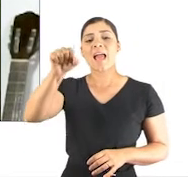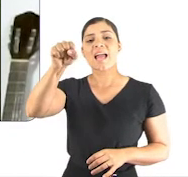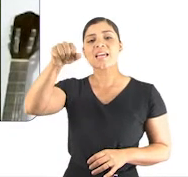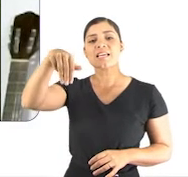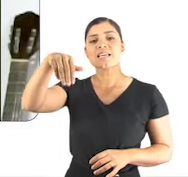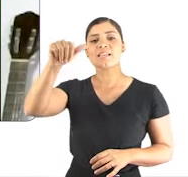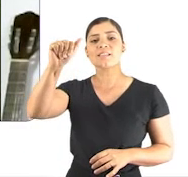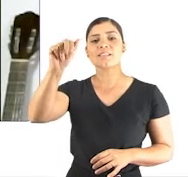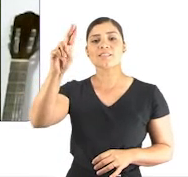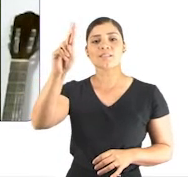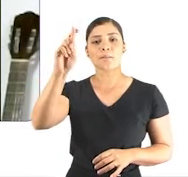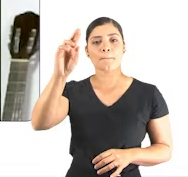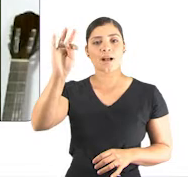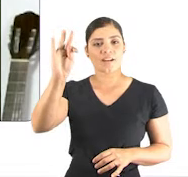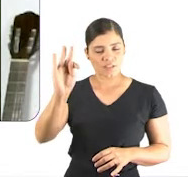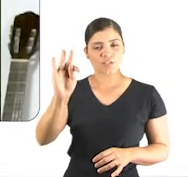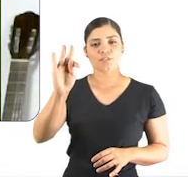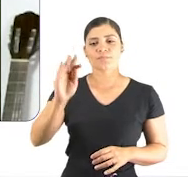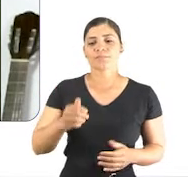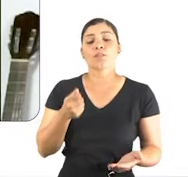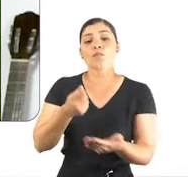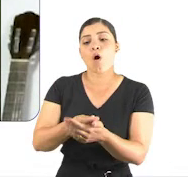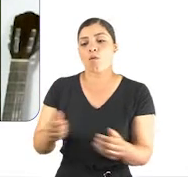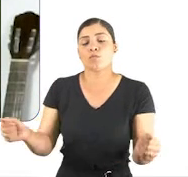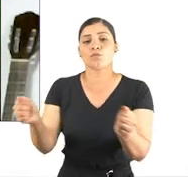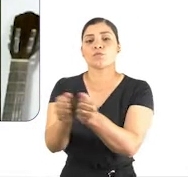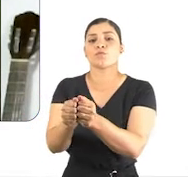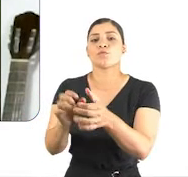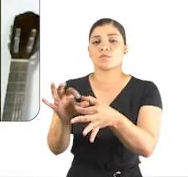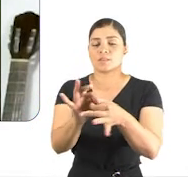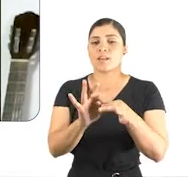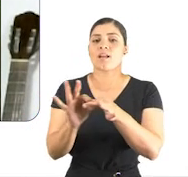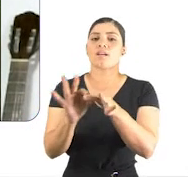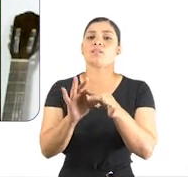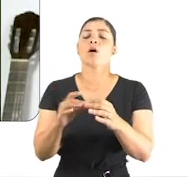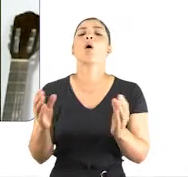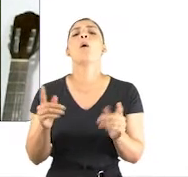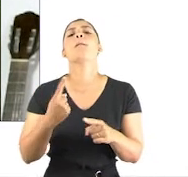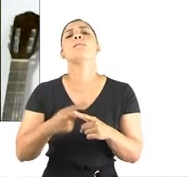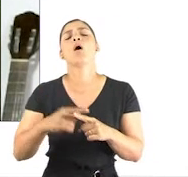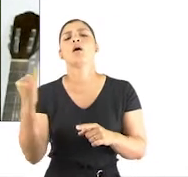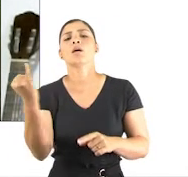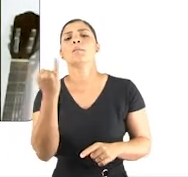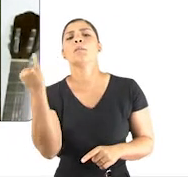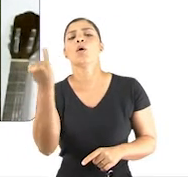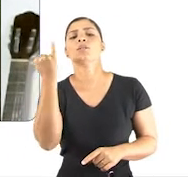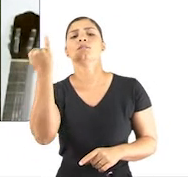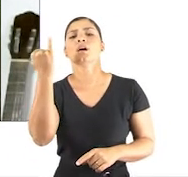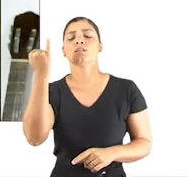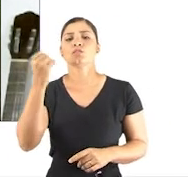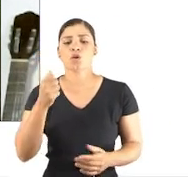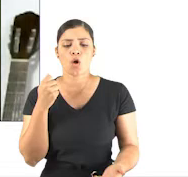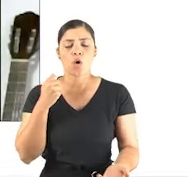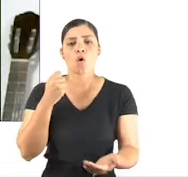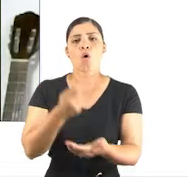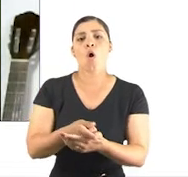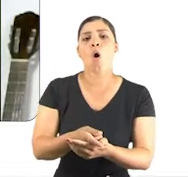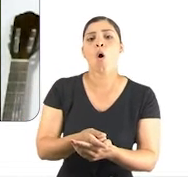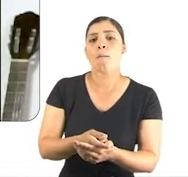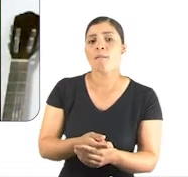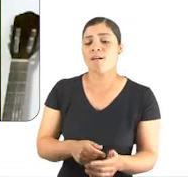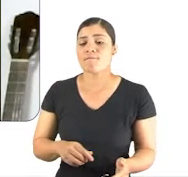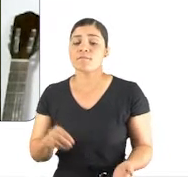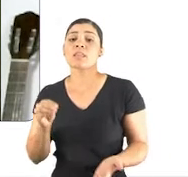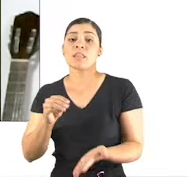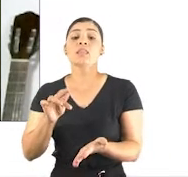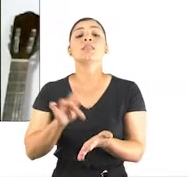de compras corporativas da Klabin. Por que que isso é importante? No processo de compras, a gente tem vários fatores e existe